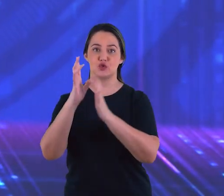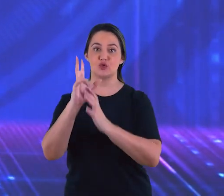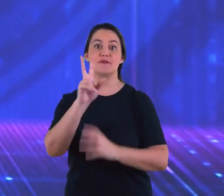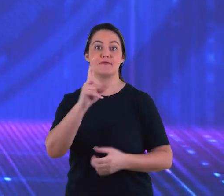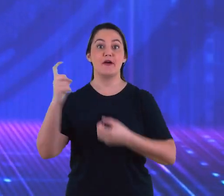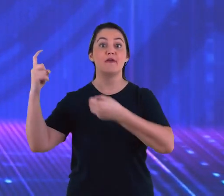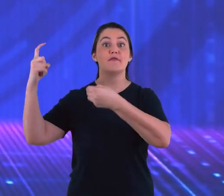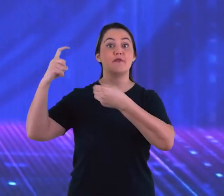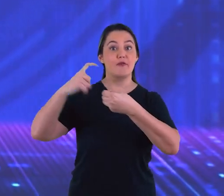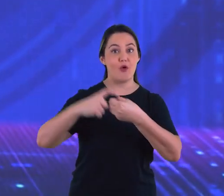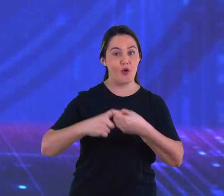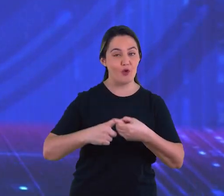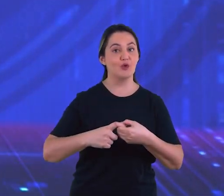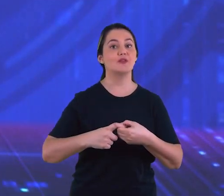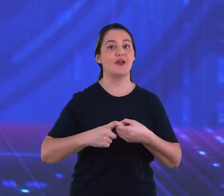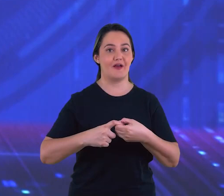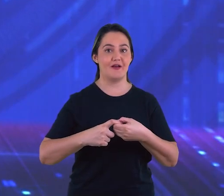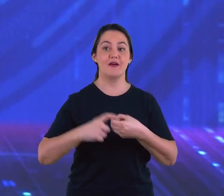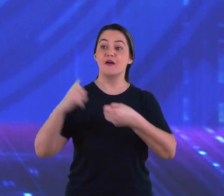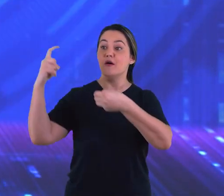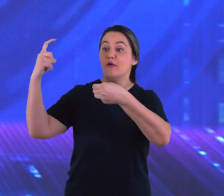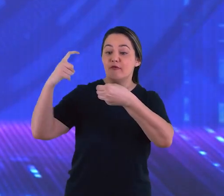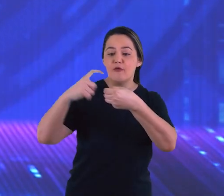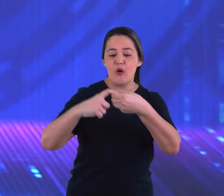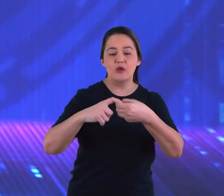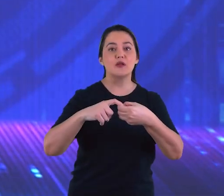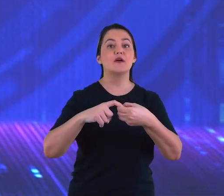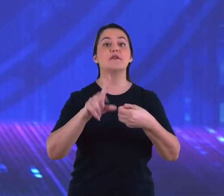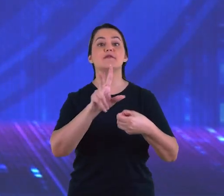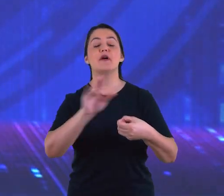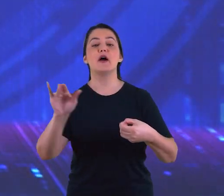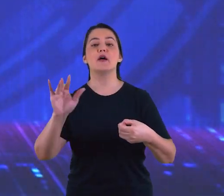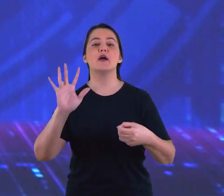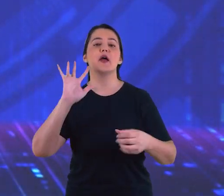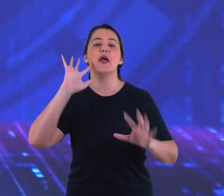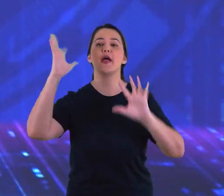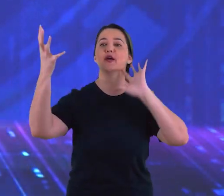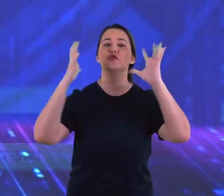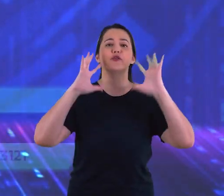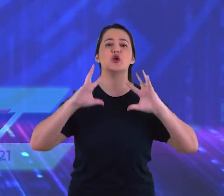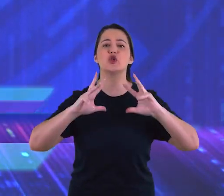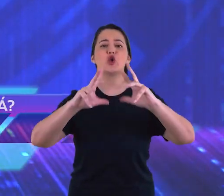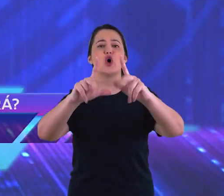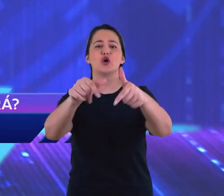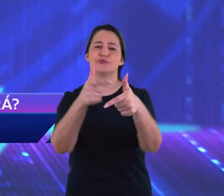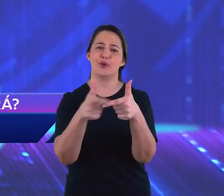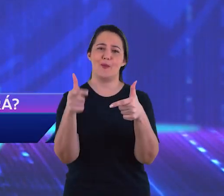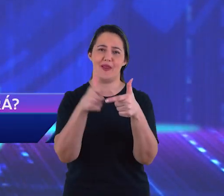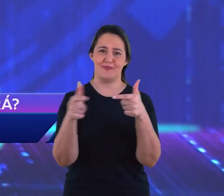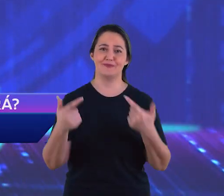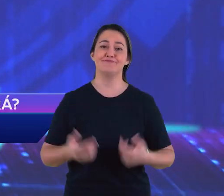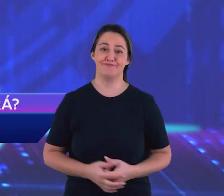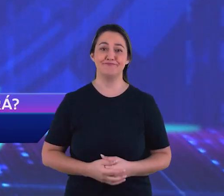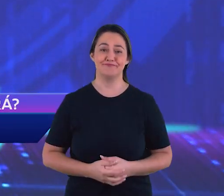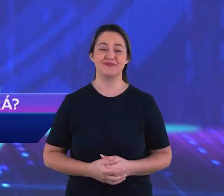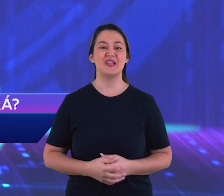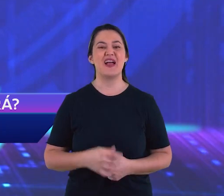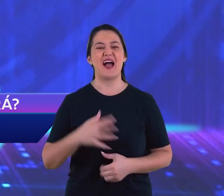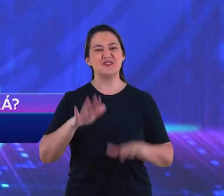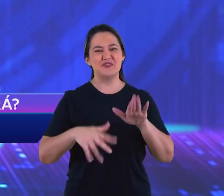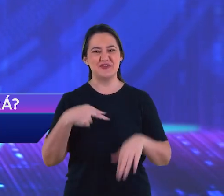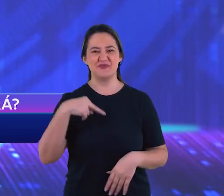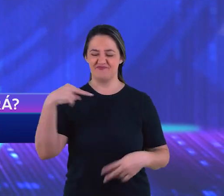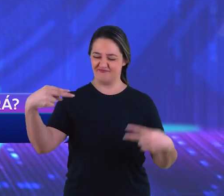Jesus significa a solução de todos os problemas. Você olha para a sua vida e